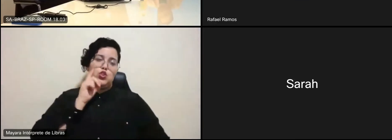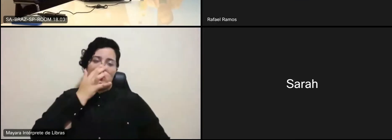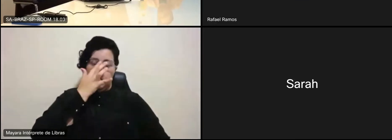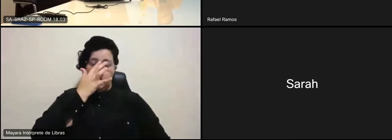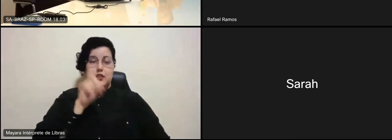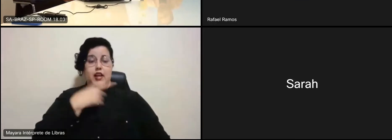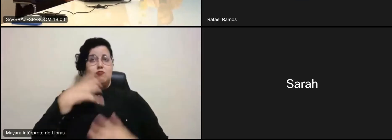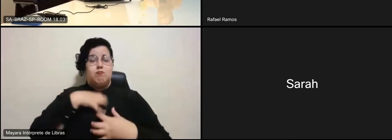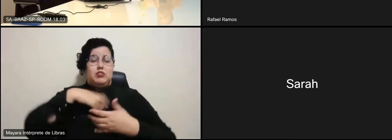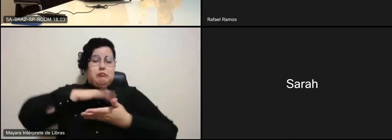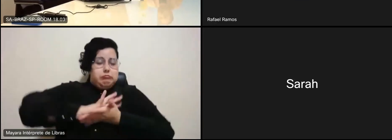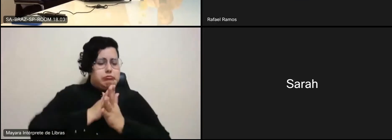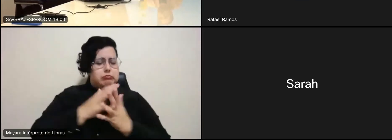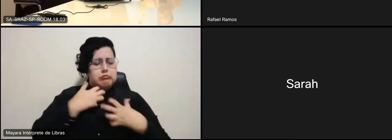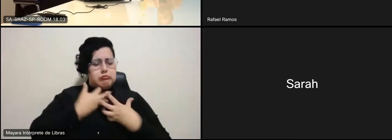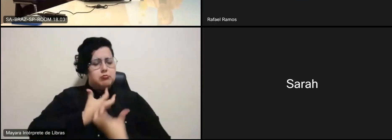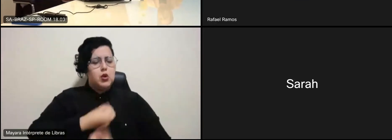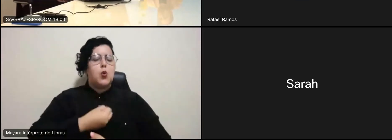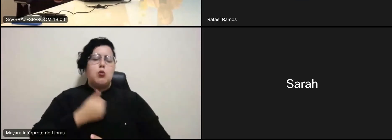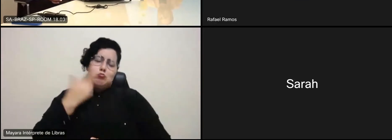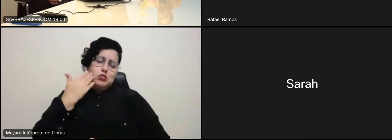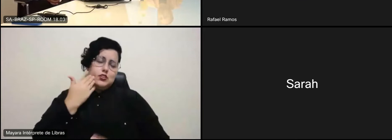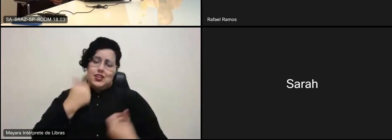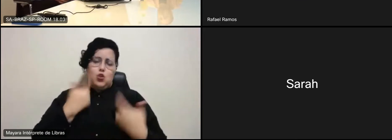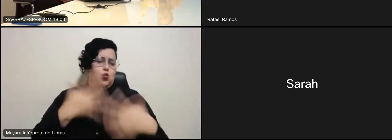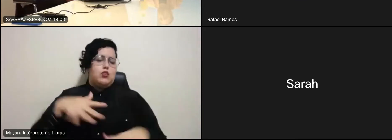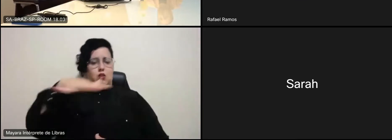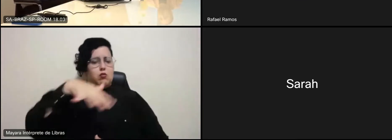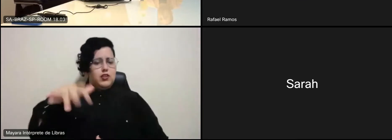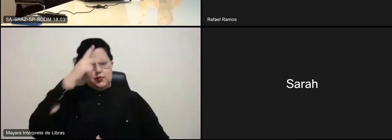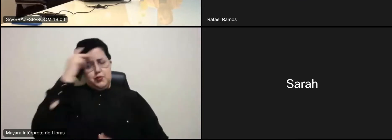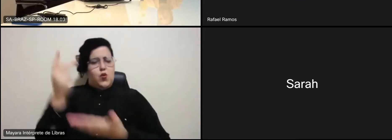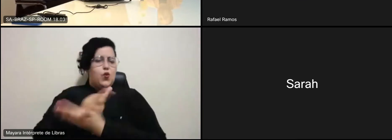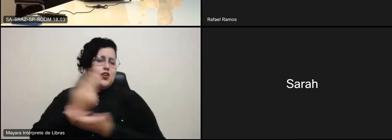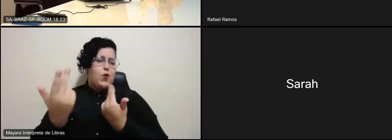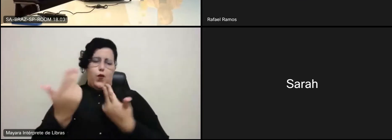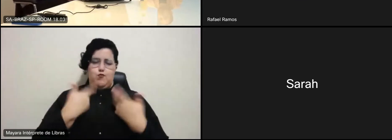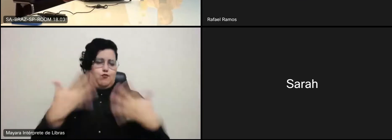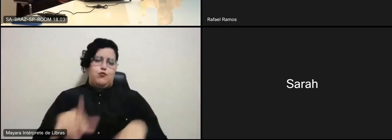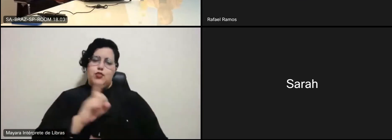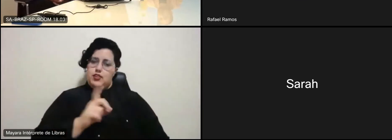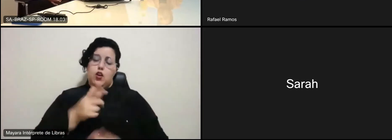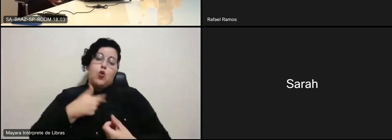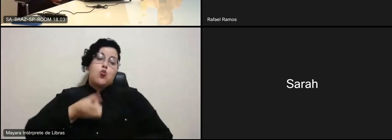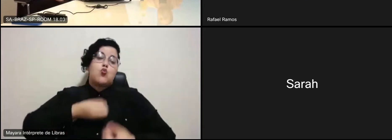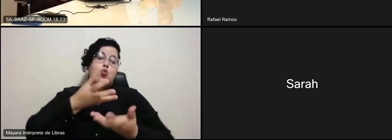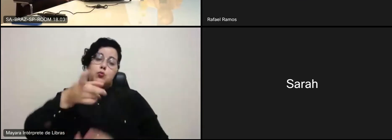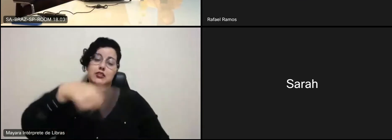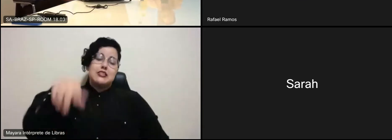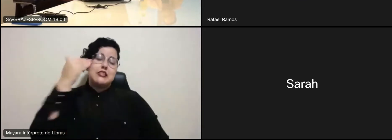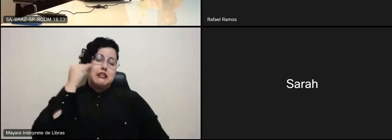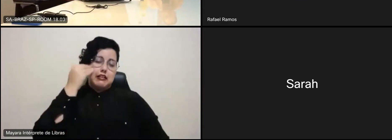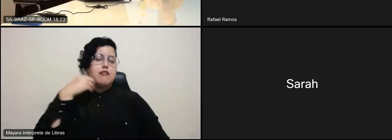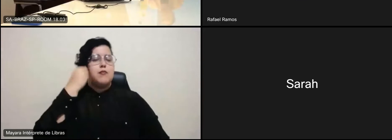de uma forma assim que eu não desejo para ninguém, né? Então, assim, eu queria compartilhar essa experiência com você justamente para